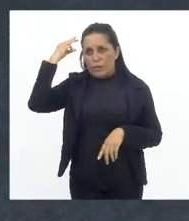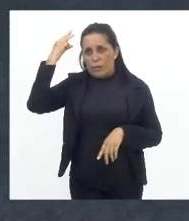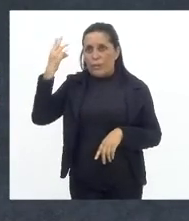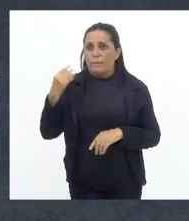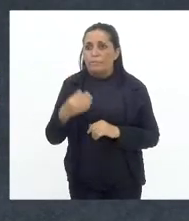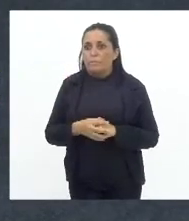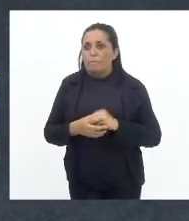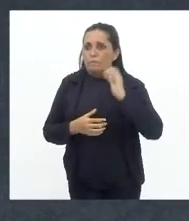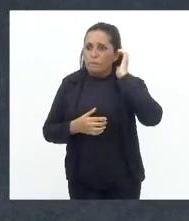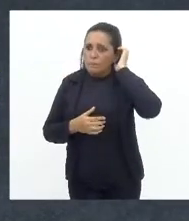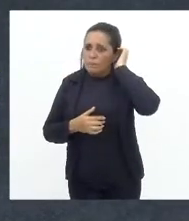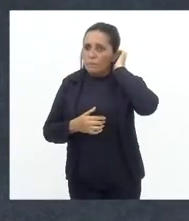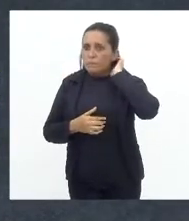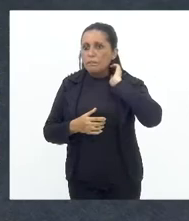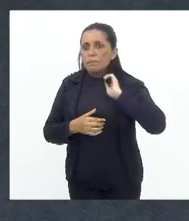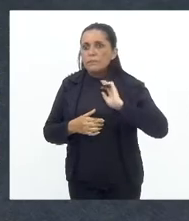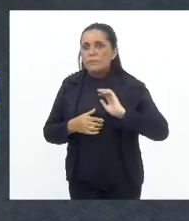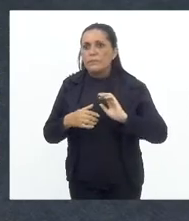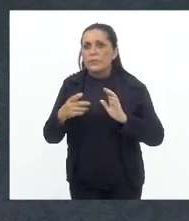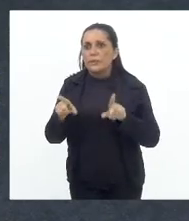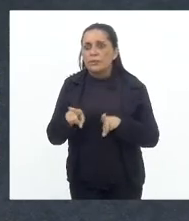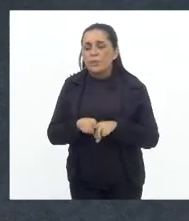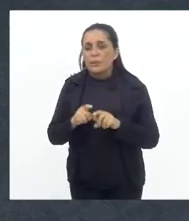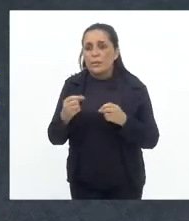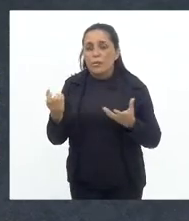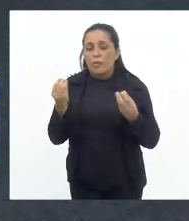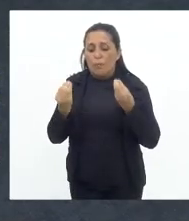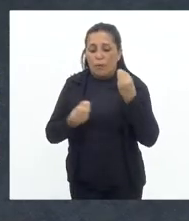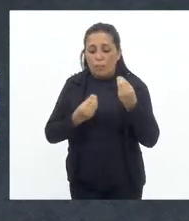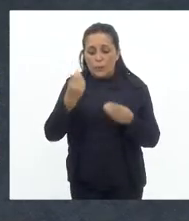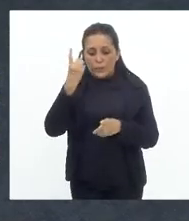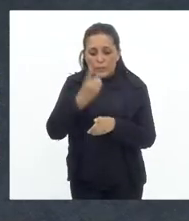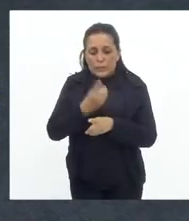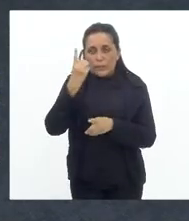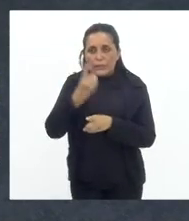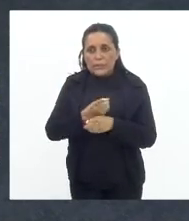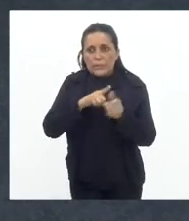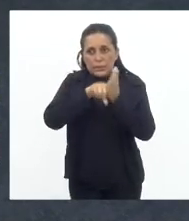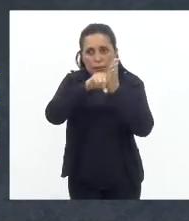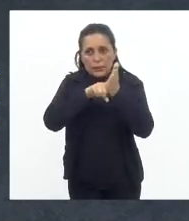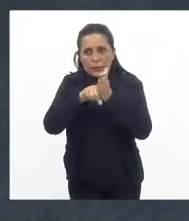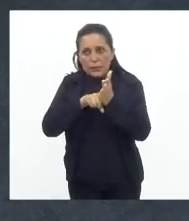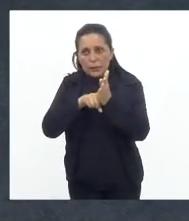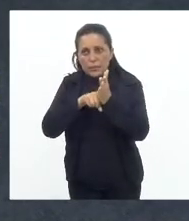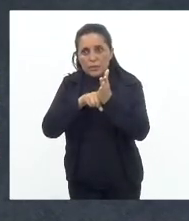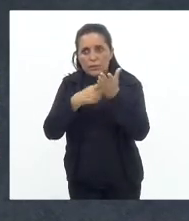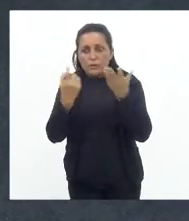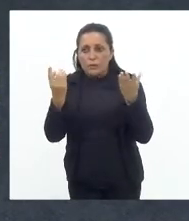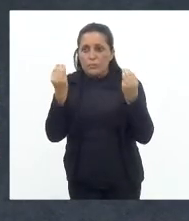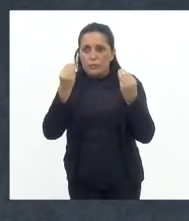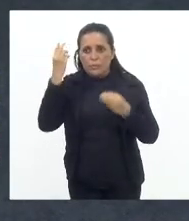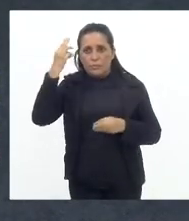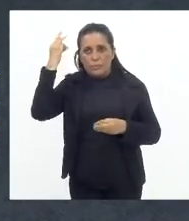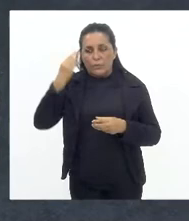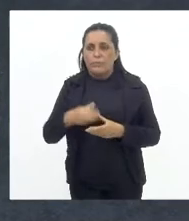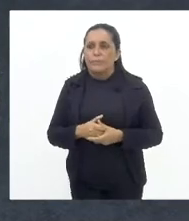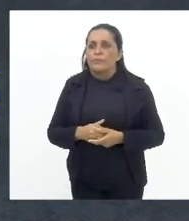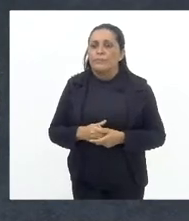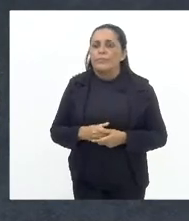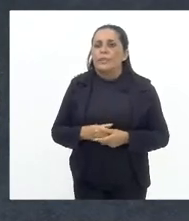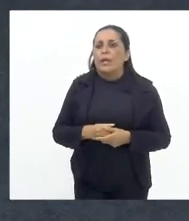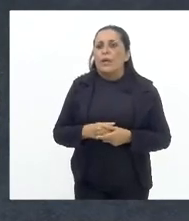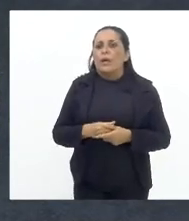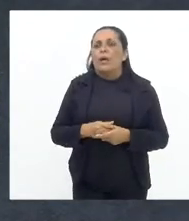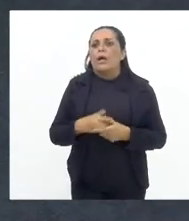dessa casa uma demanda da sociedade Fluminense não é um situação desse crime e agora o que eu trago ao